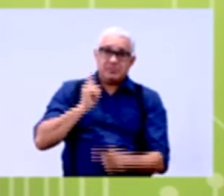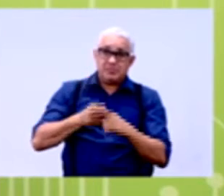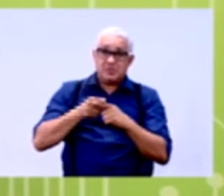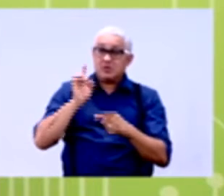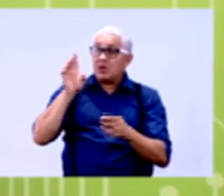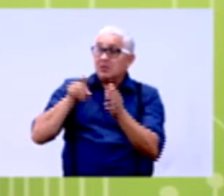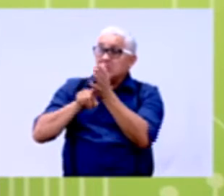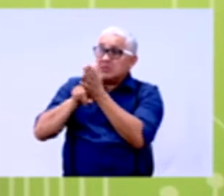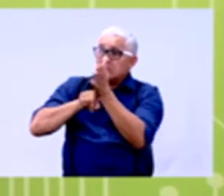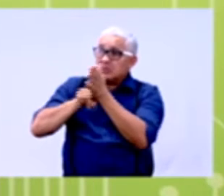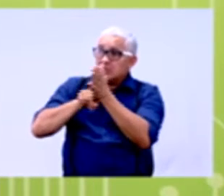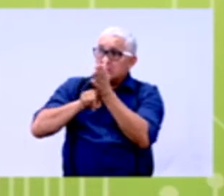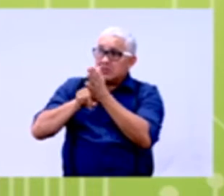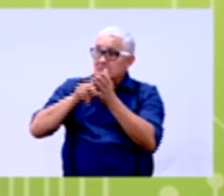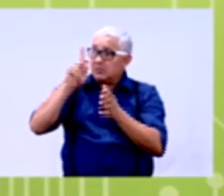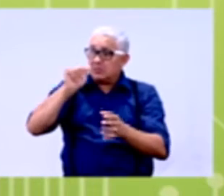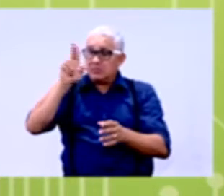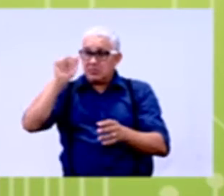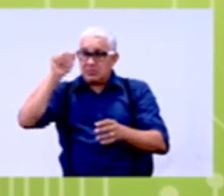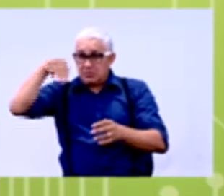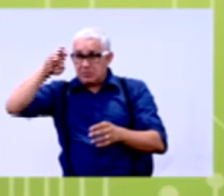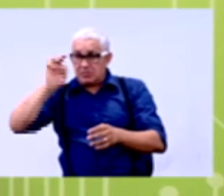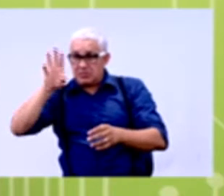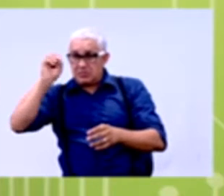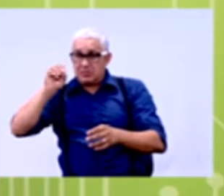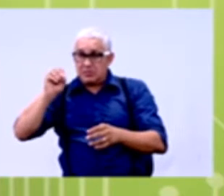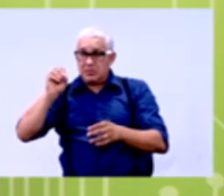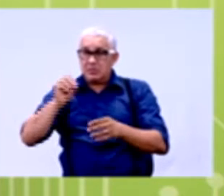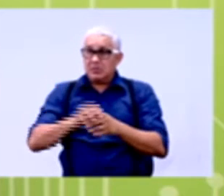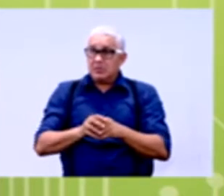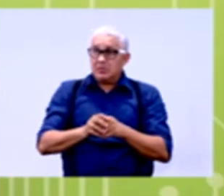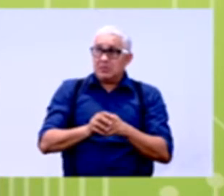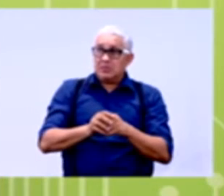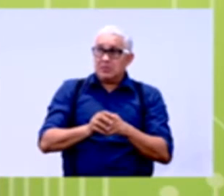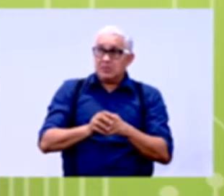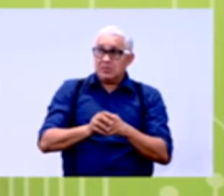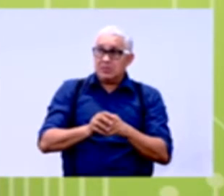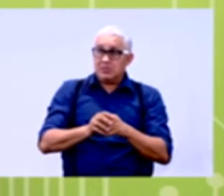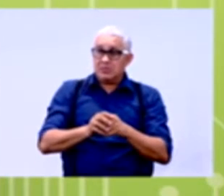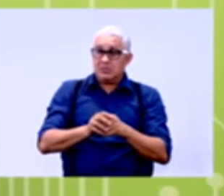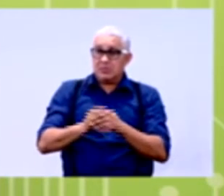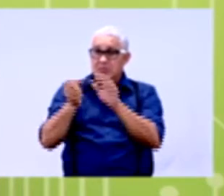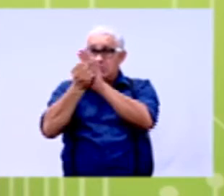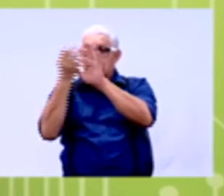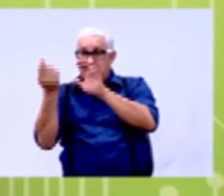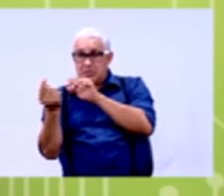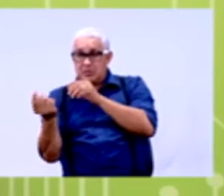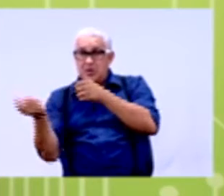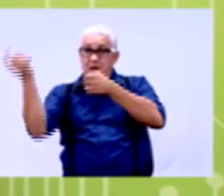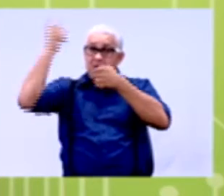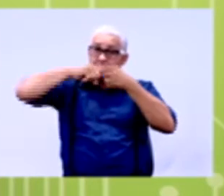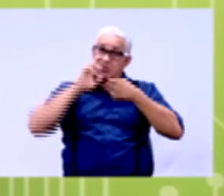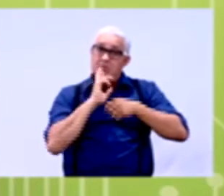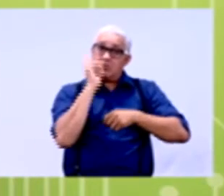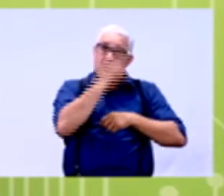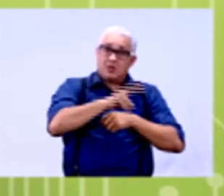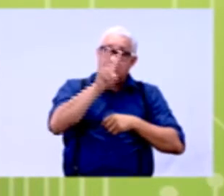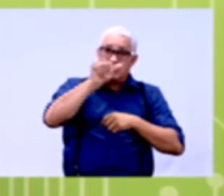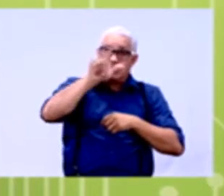consulta. Então, de acordo com o parâmetro que é passado para o método, a aplicação então vai retornar um valor